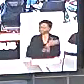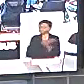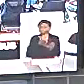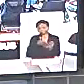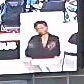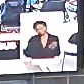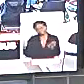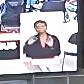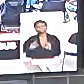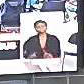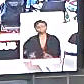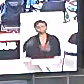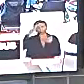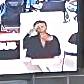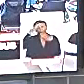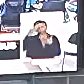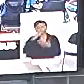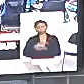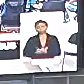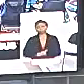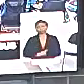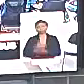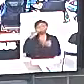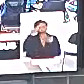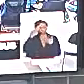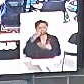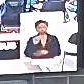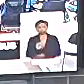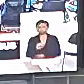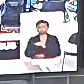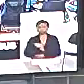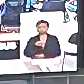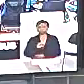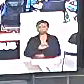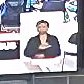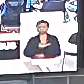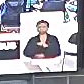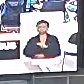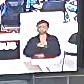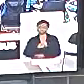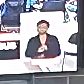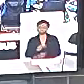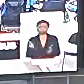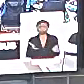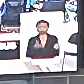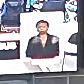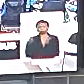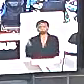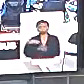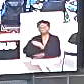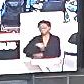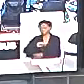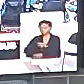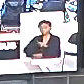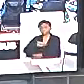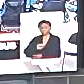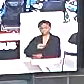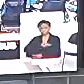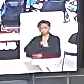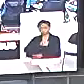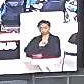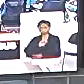agradecemos a participação do Anselmo passo a palavra agora para Maria José Pereira